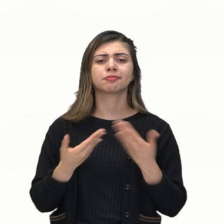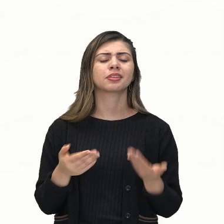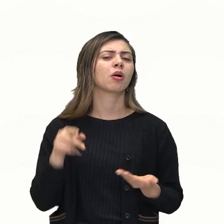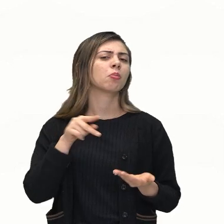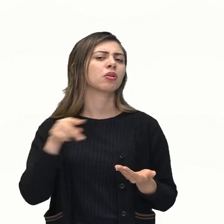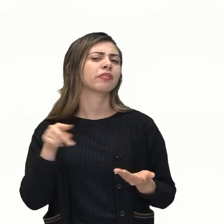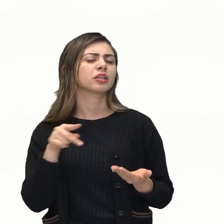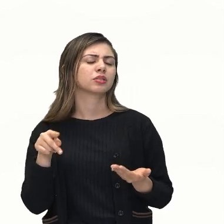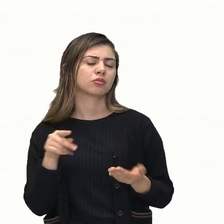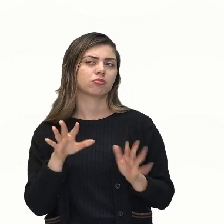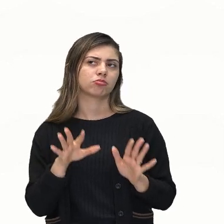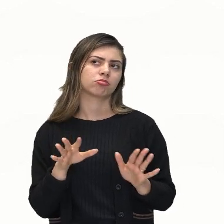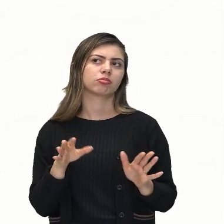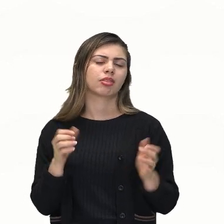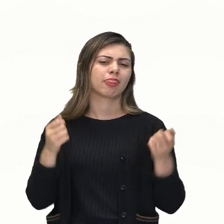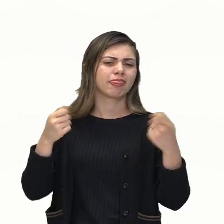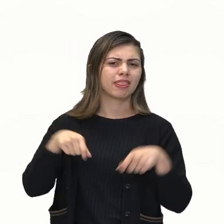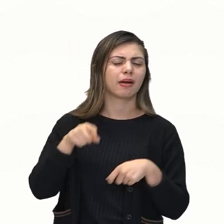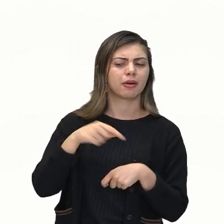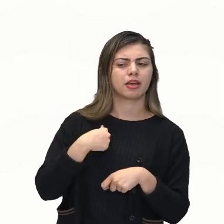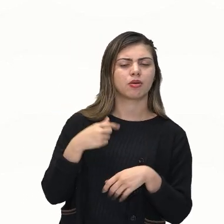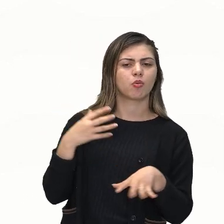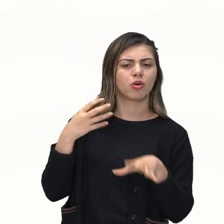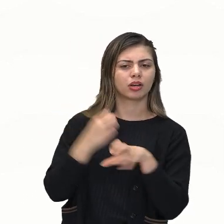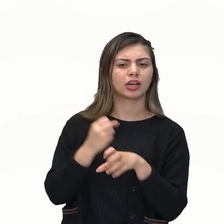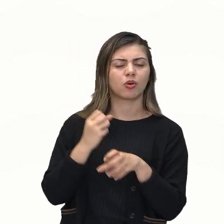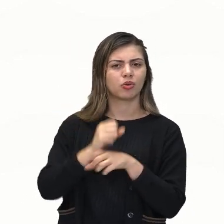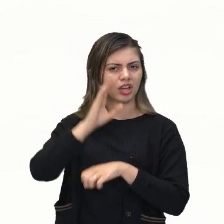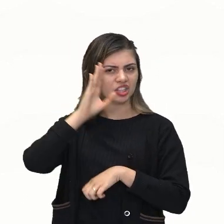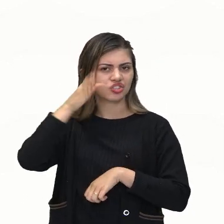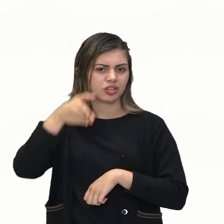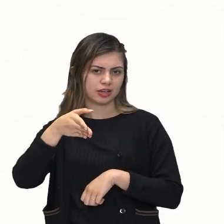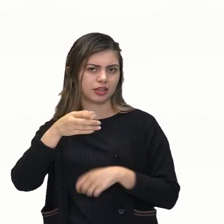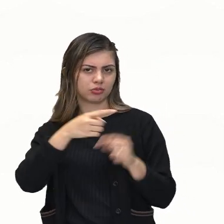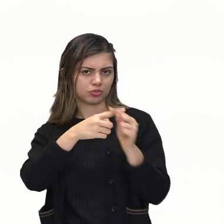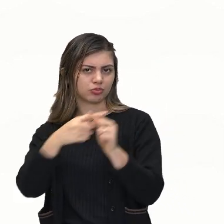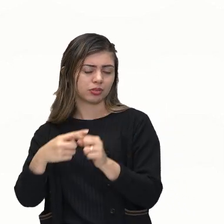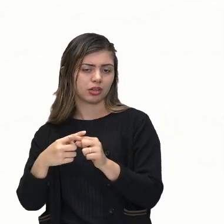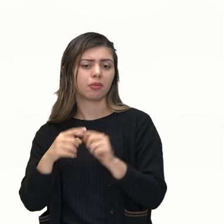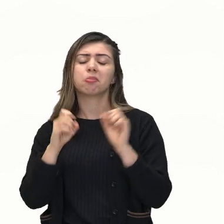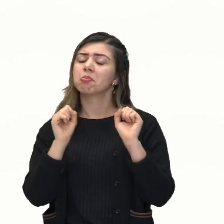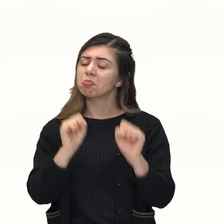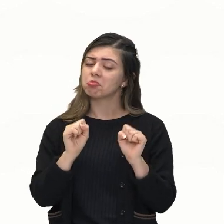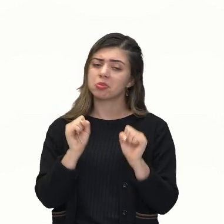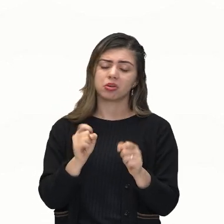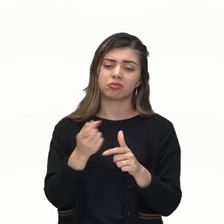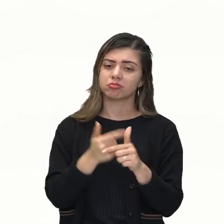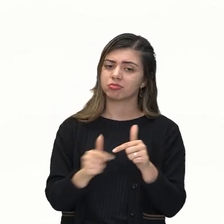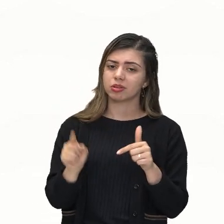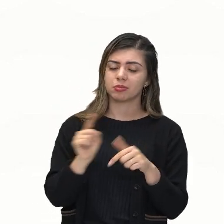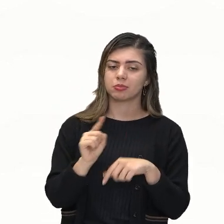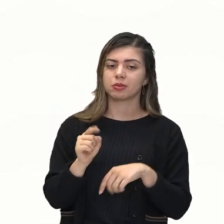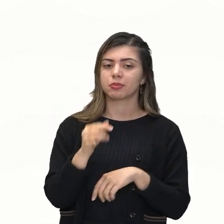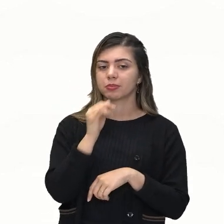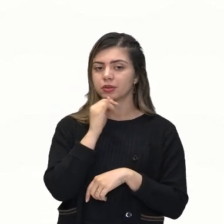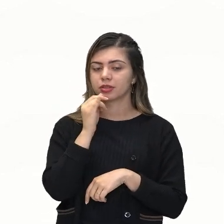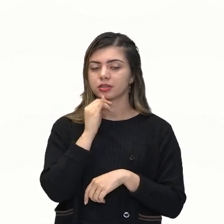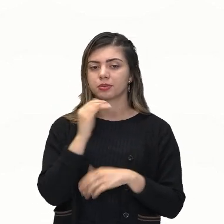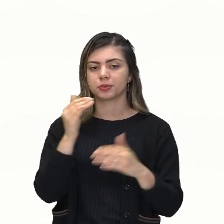Professor, eu poderia resolver aqui de forma direta multiplicando? Pode, pessoal, a mesma coisa. Olha só aqui embaixo,